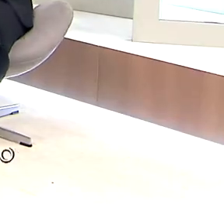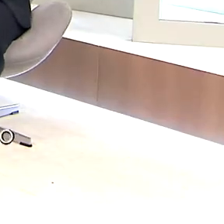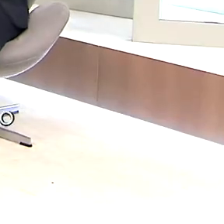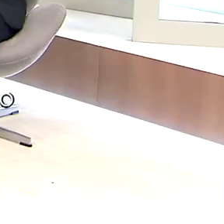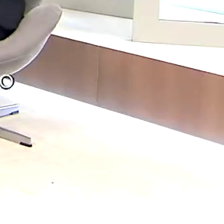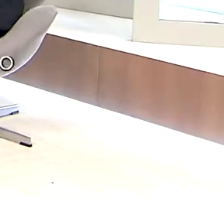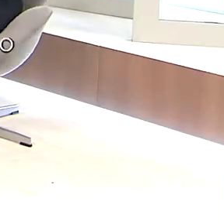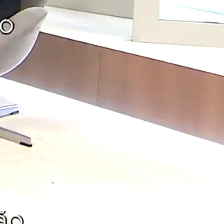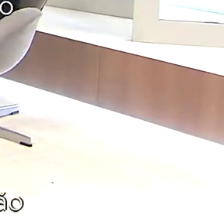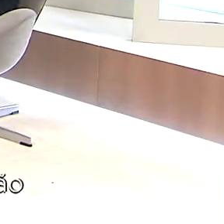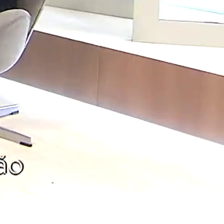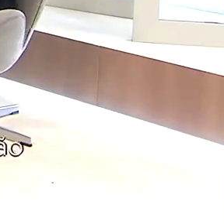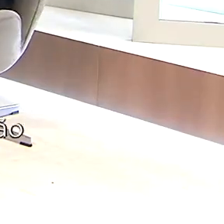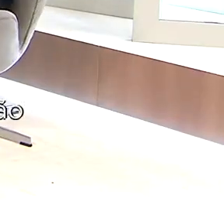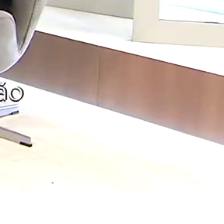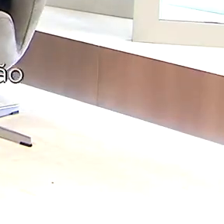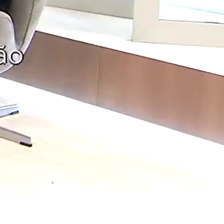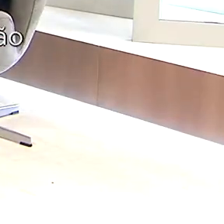Tchau.